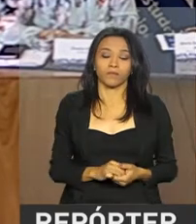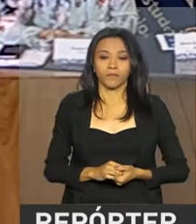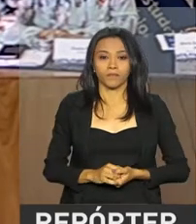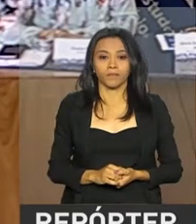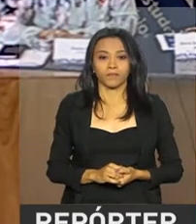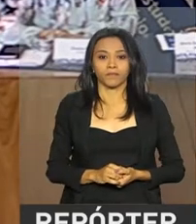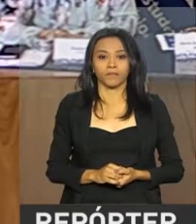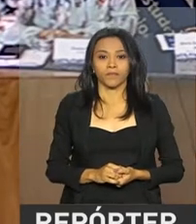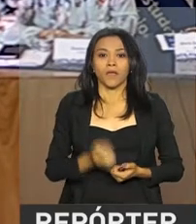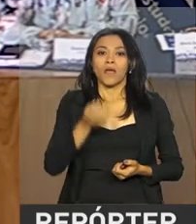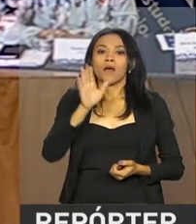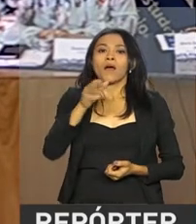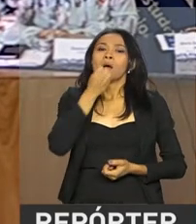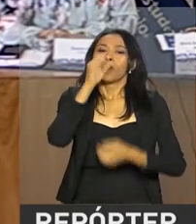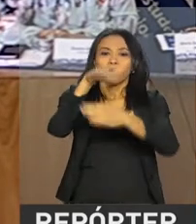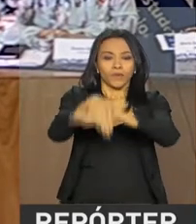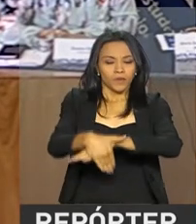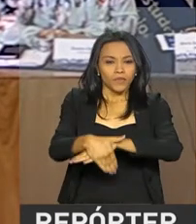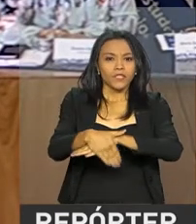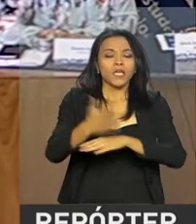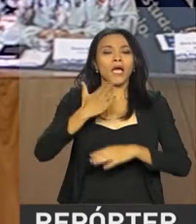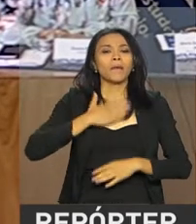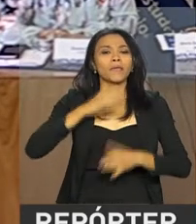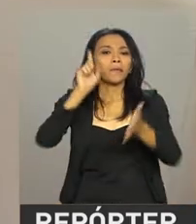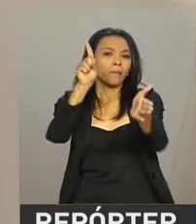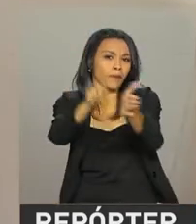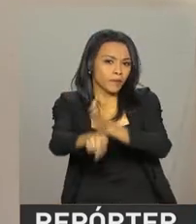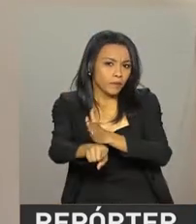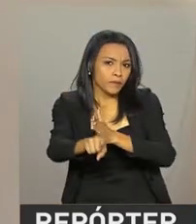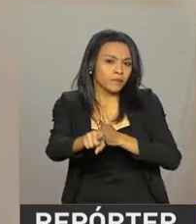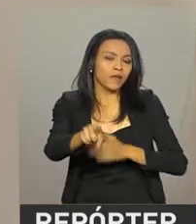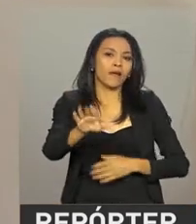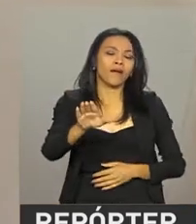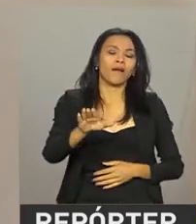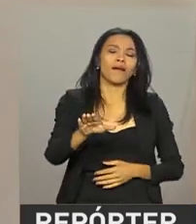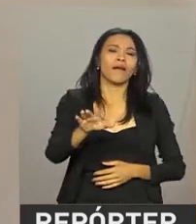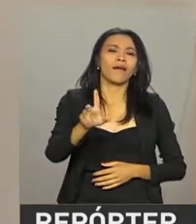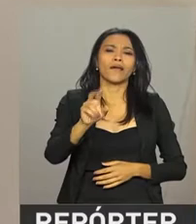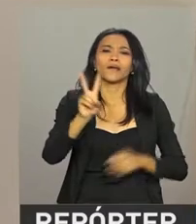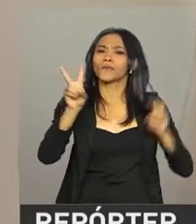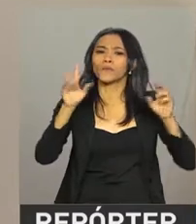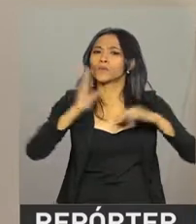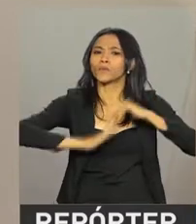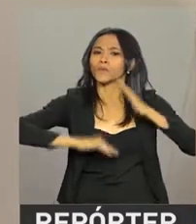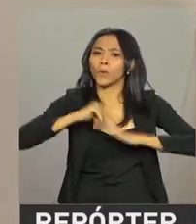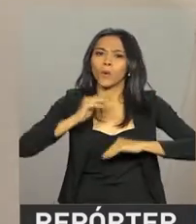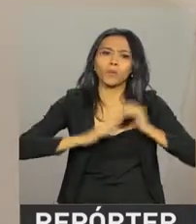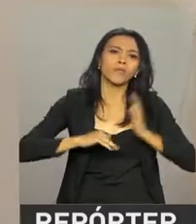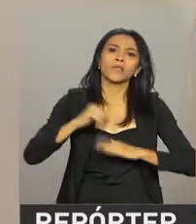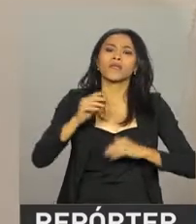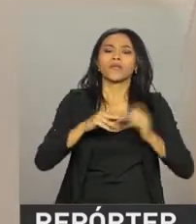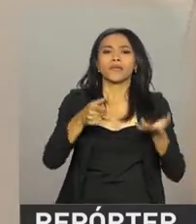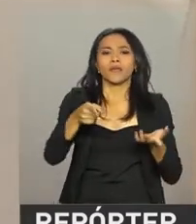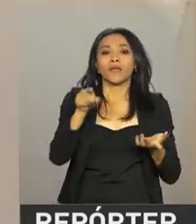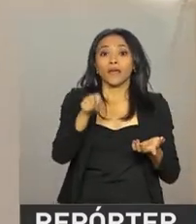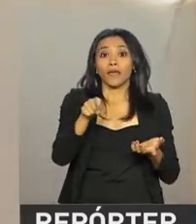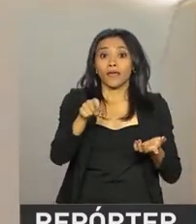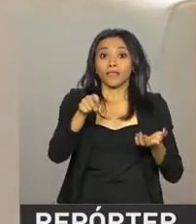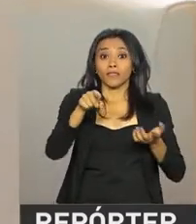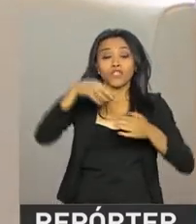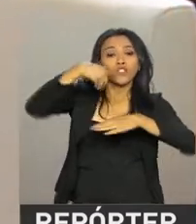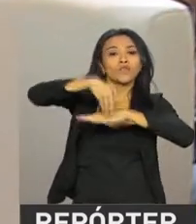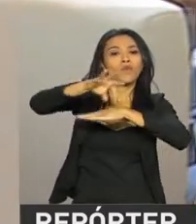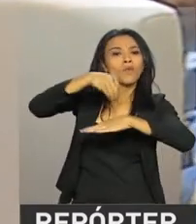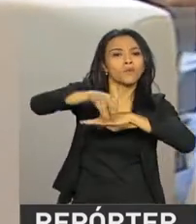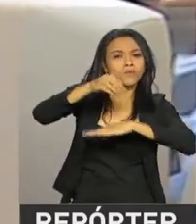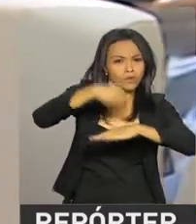Oi, boa noite. A minha pergunta é relacionada a esse índice de reaplicações. Na divulgação dos